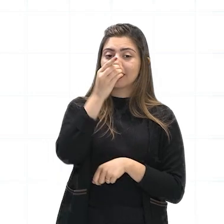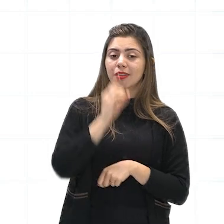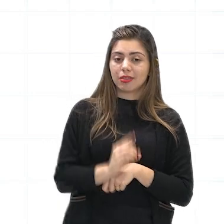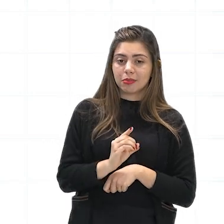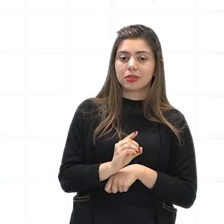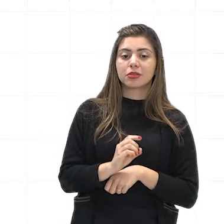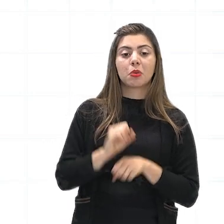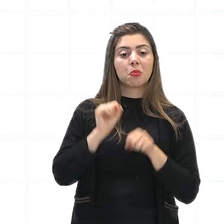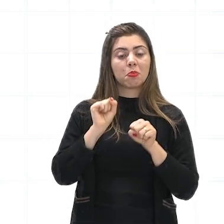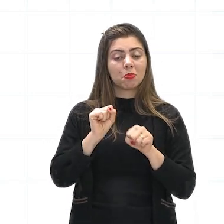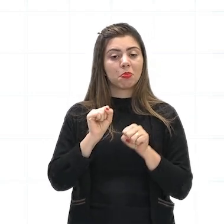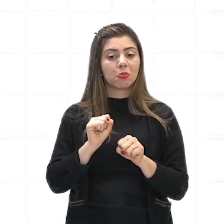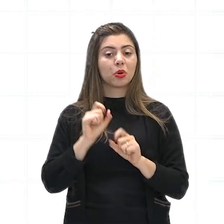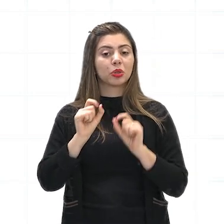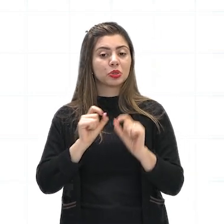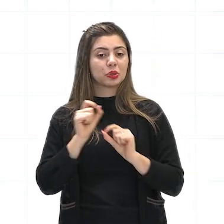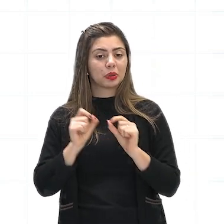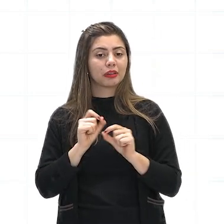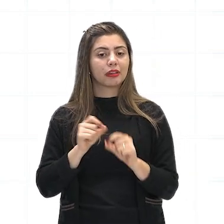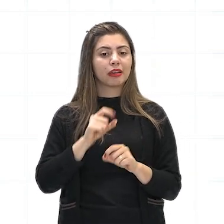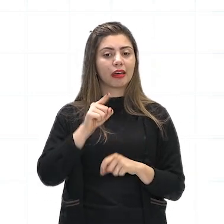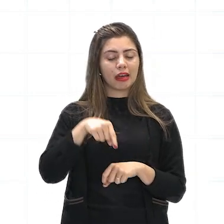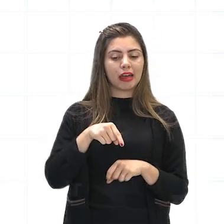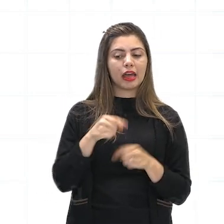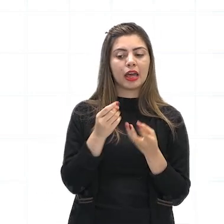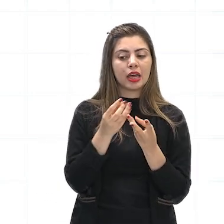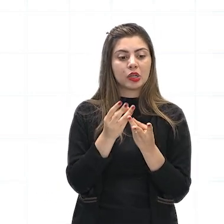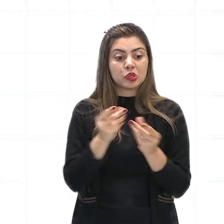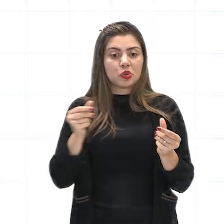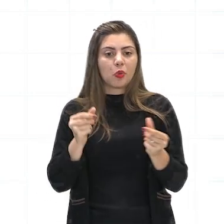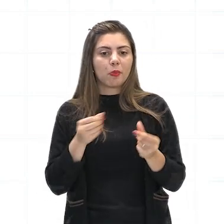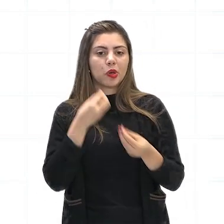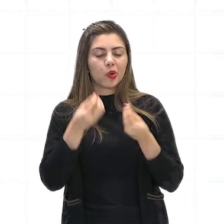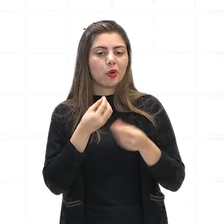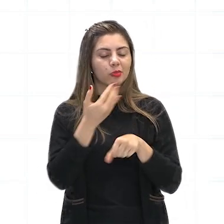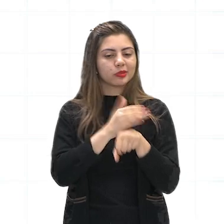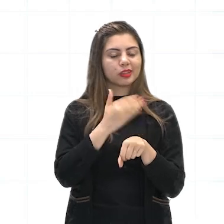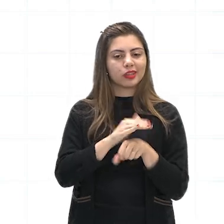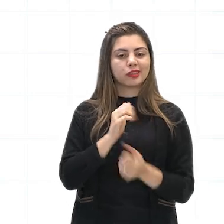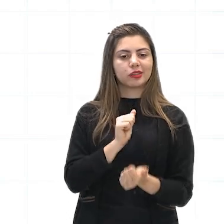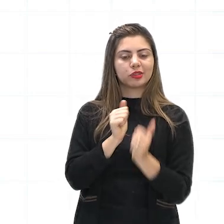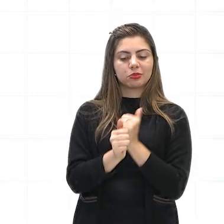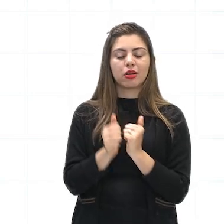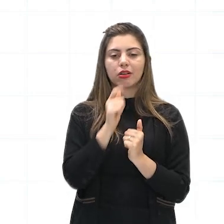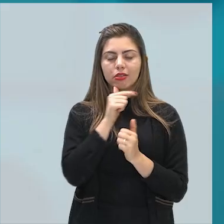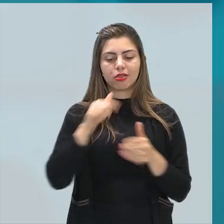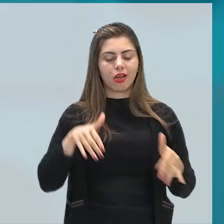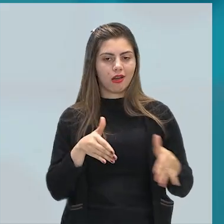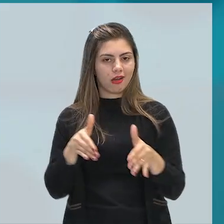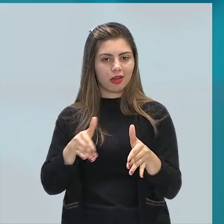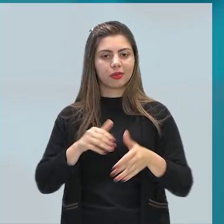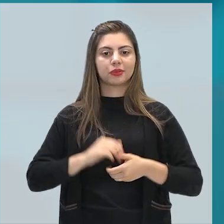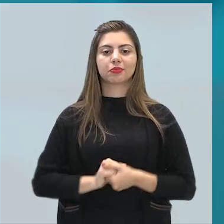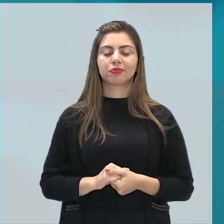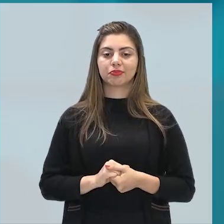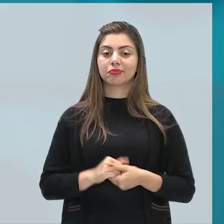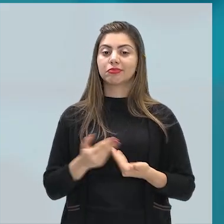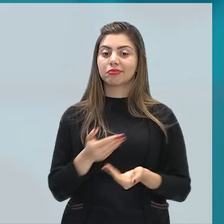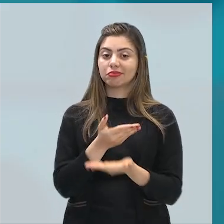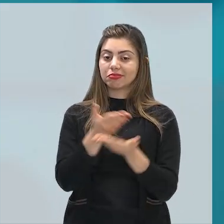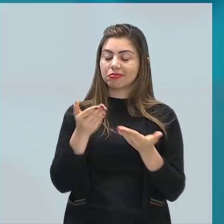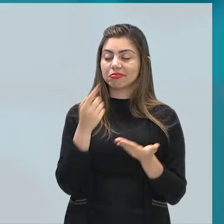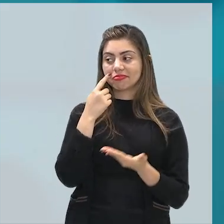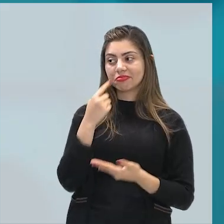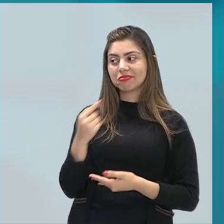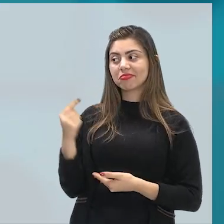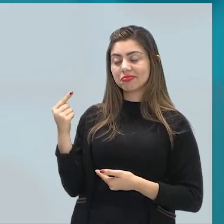depressão podem ser atenuadas e até solucionadas por meio do contato com a água. Então, como vocês podem